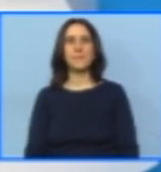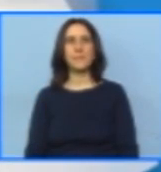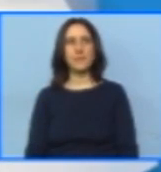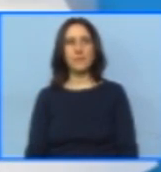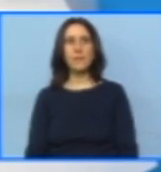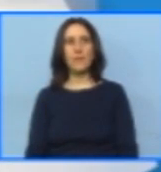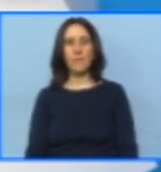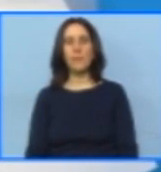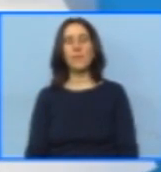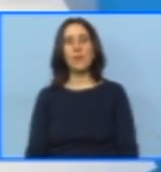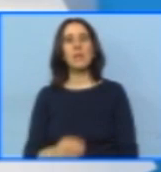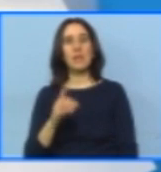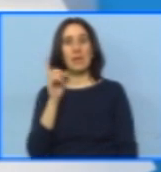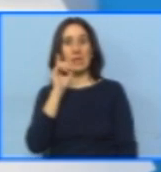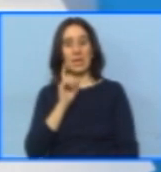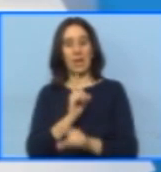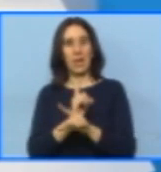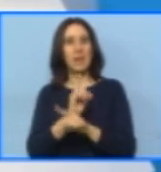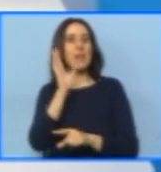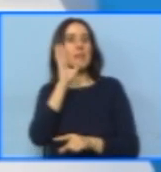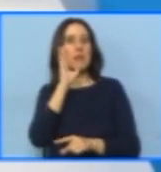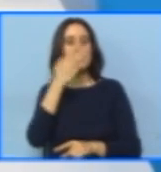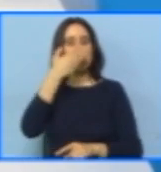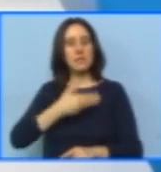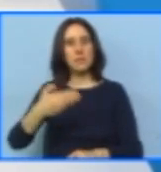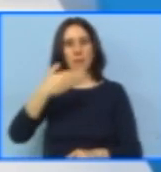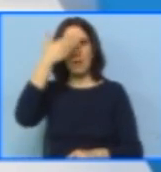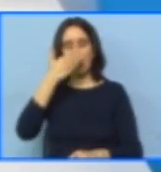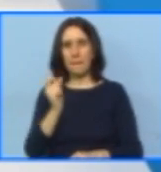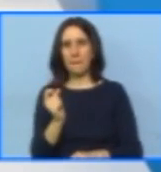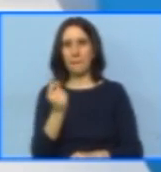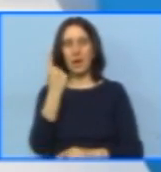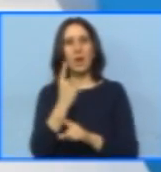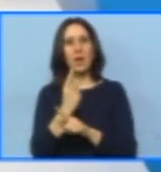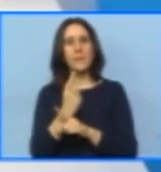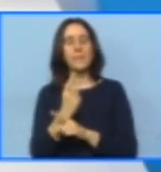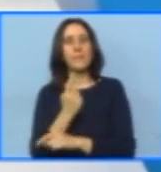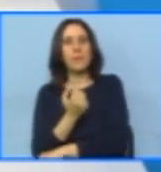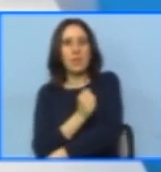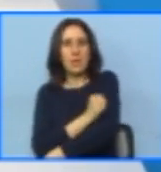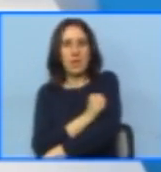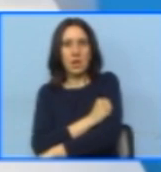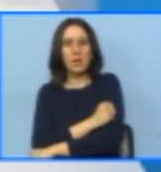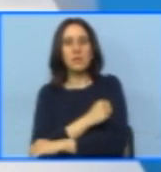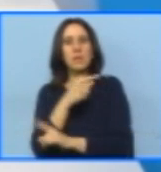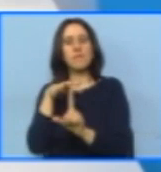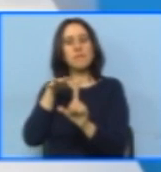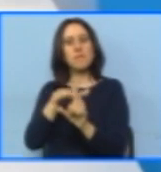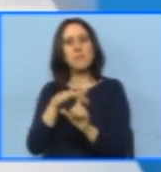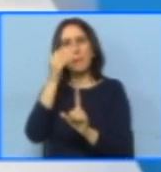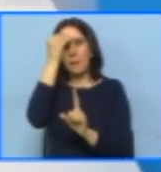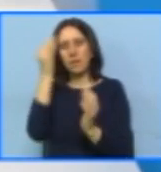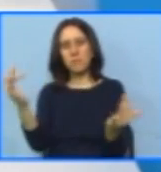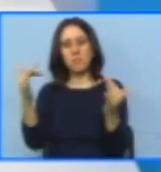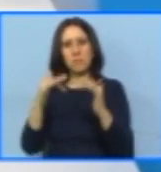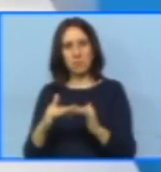Na tarde daquele dia, o primeiro da semana, estando fechadas as portas da casa onde os discípulos se encontravam com